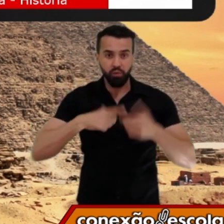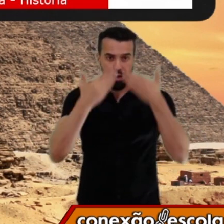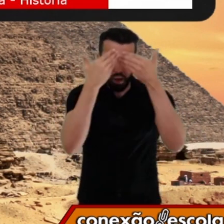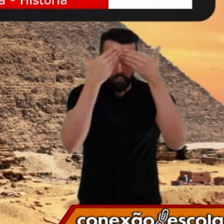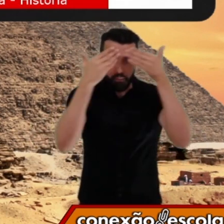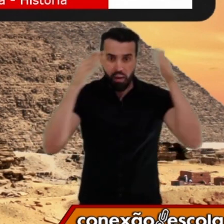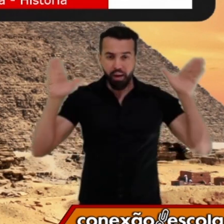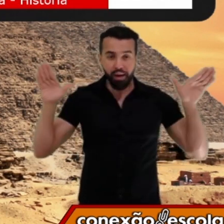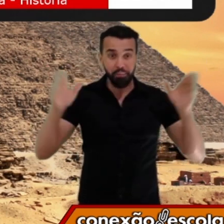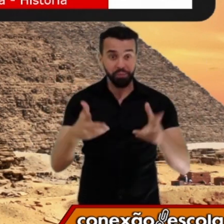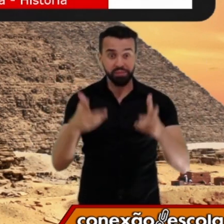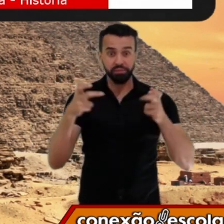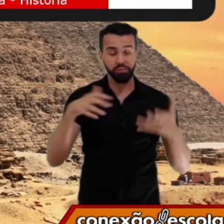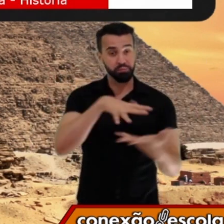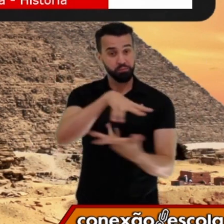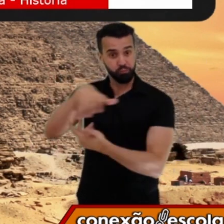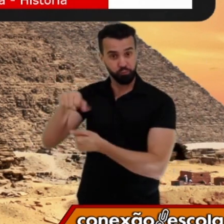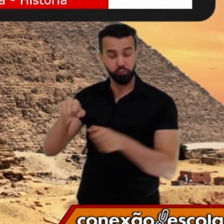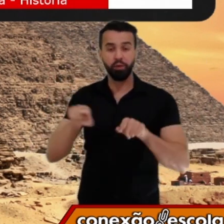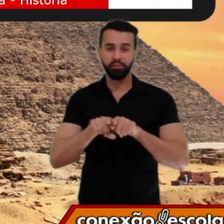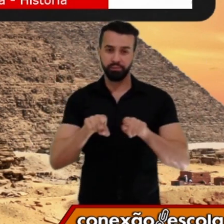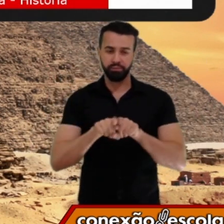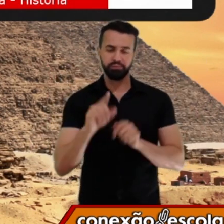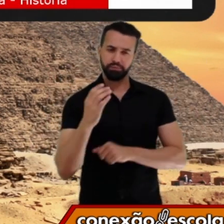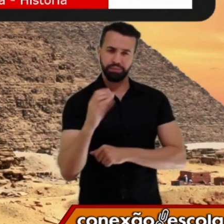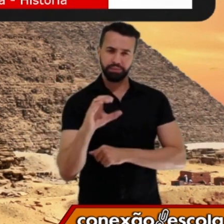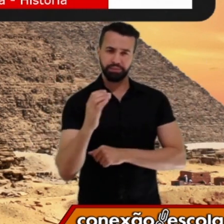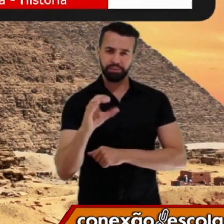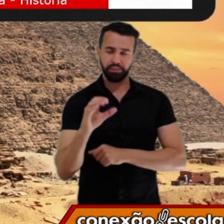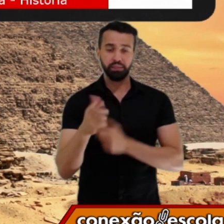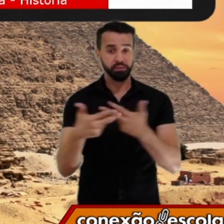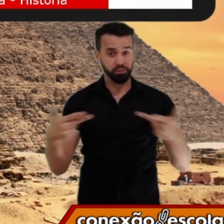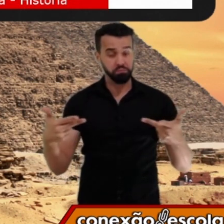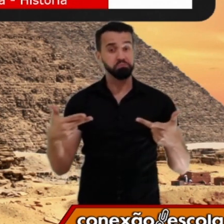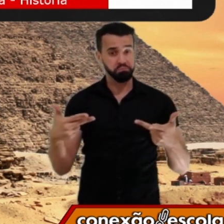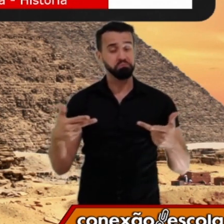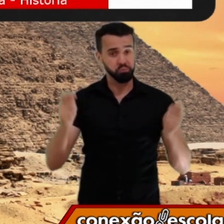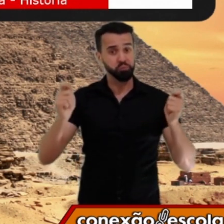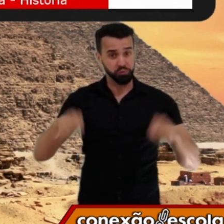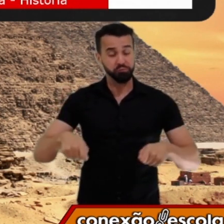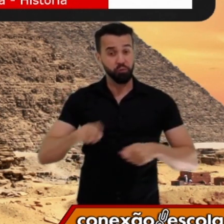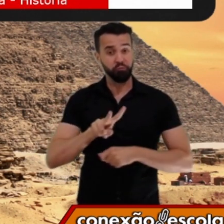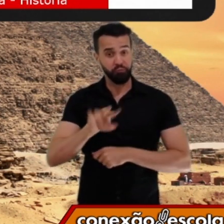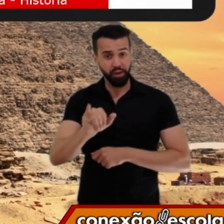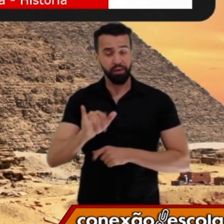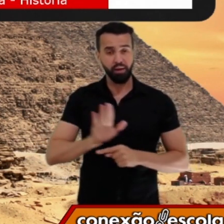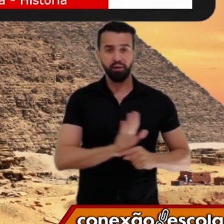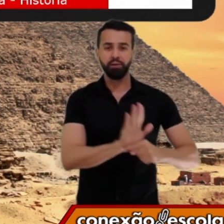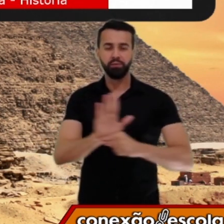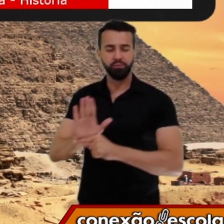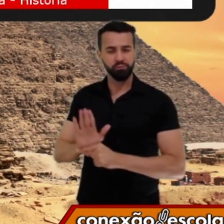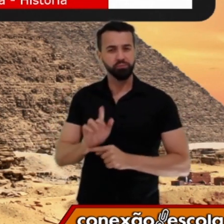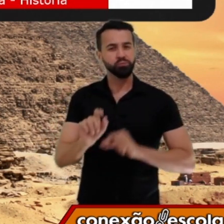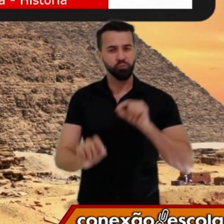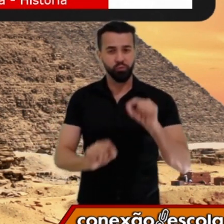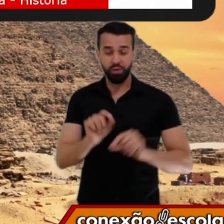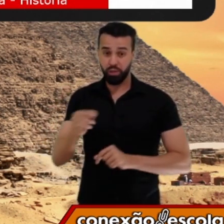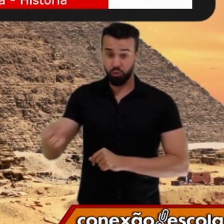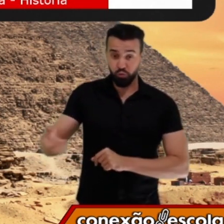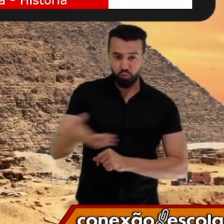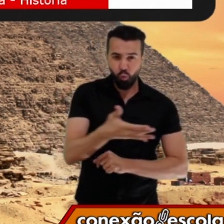vai mudar as ciências e vai, consequentemente, ajudar a gerar esse